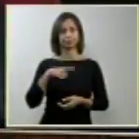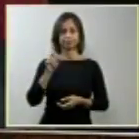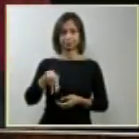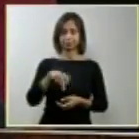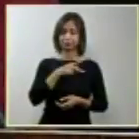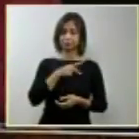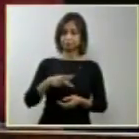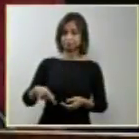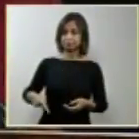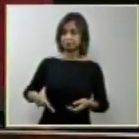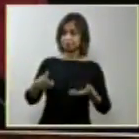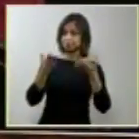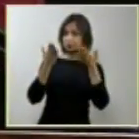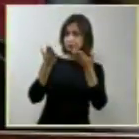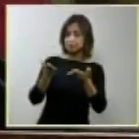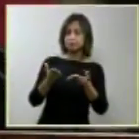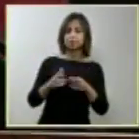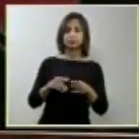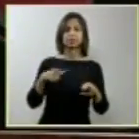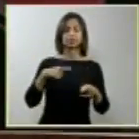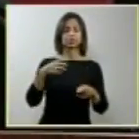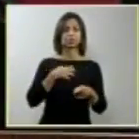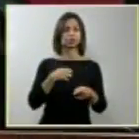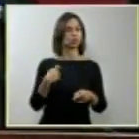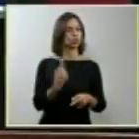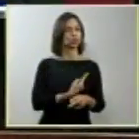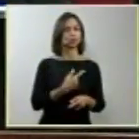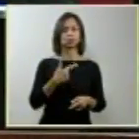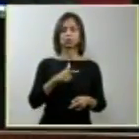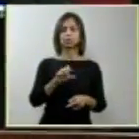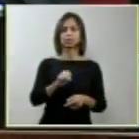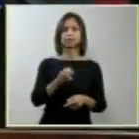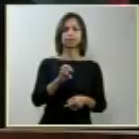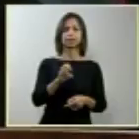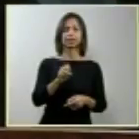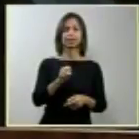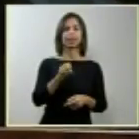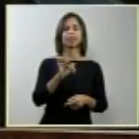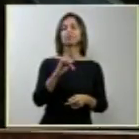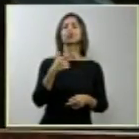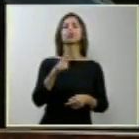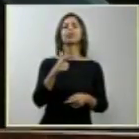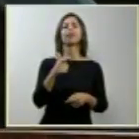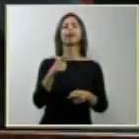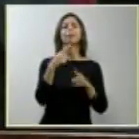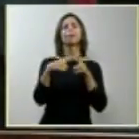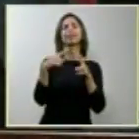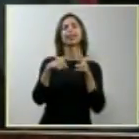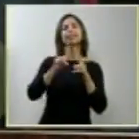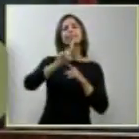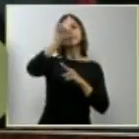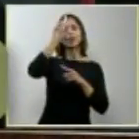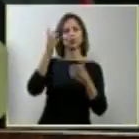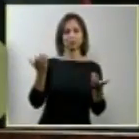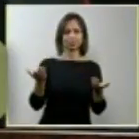passo que não temos no Supremo semideus, como não temos em setor